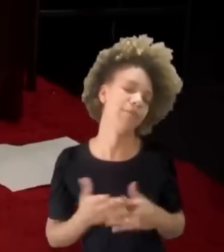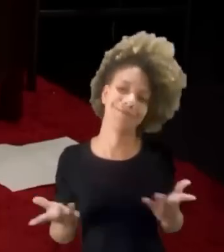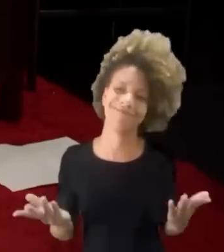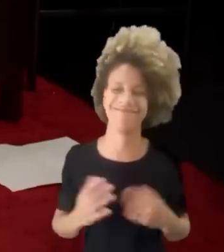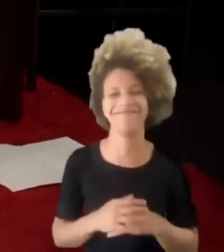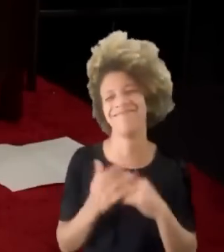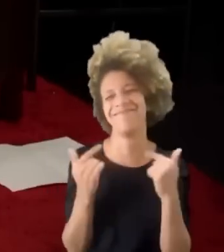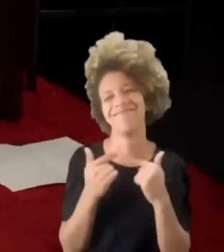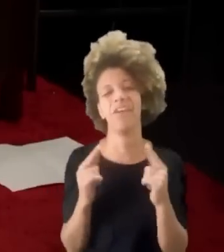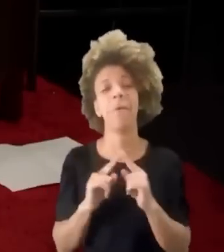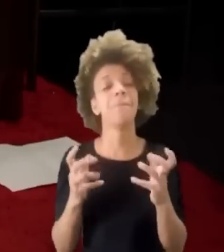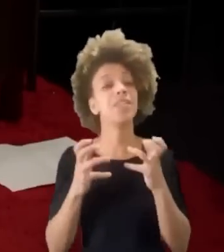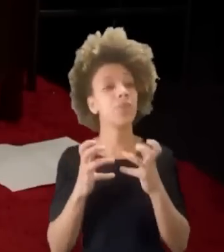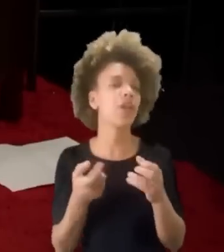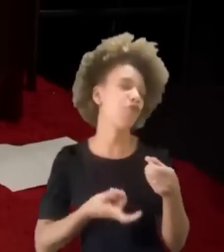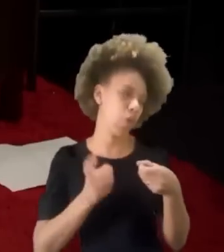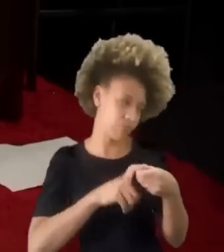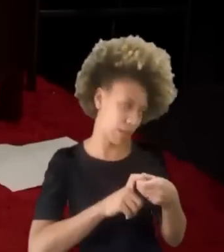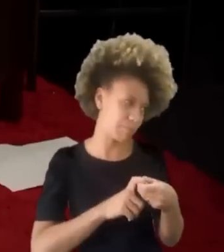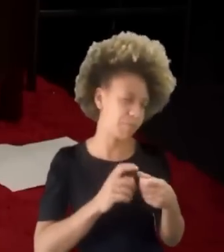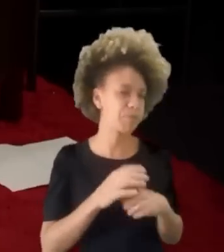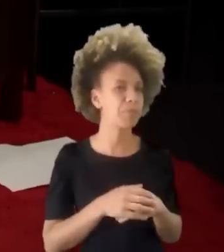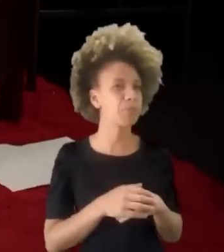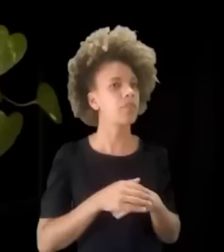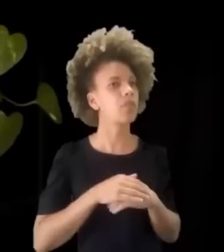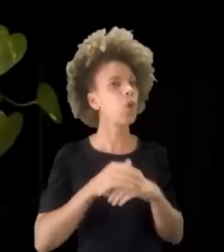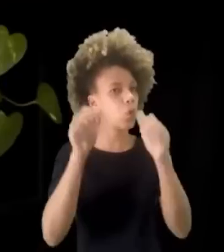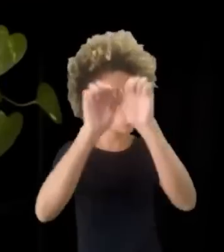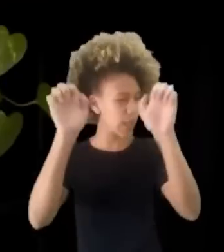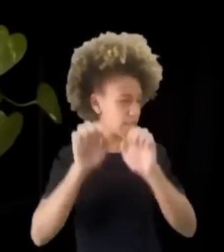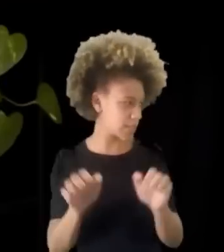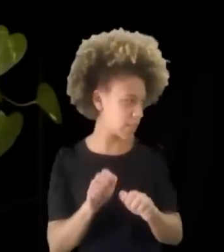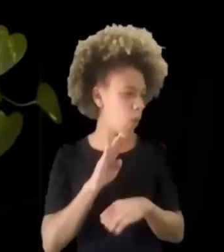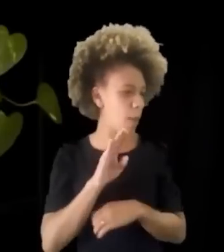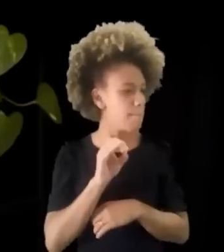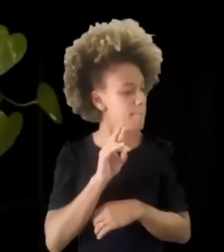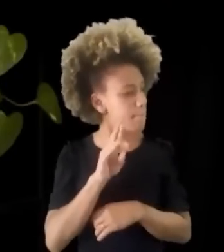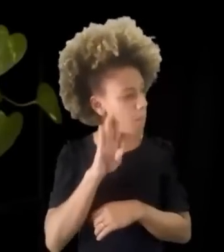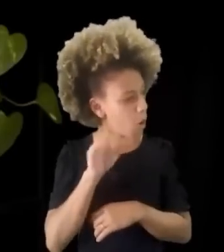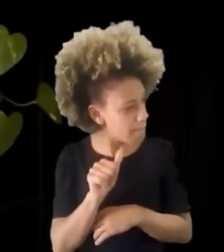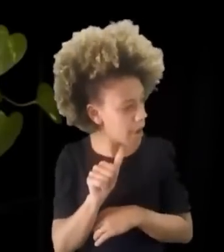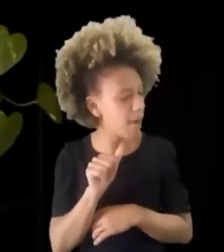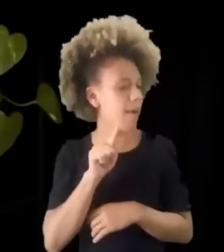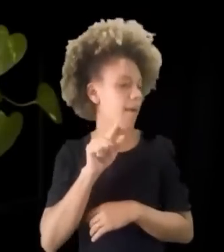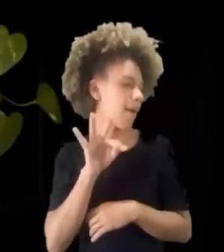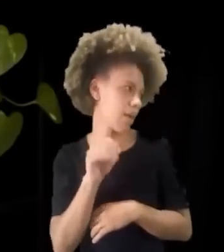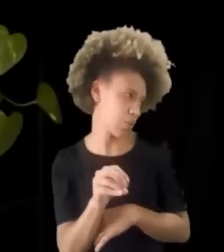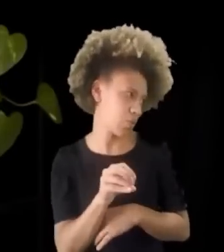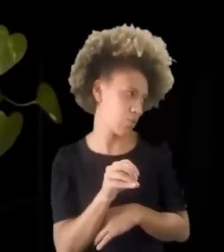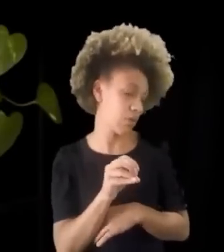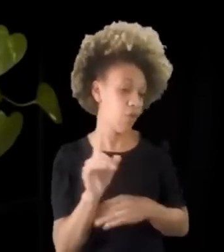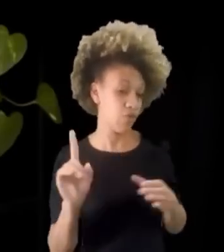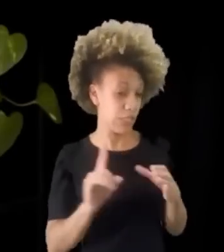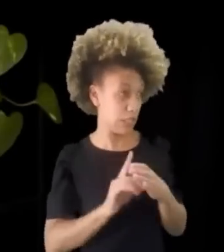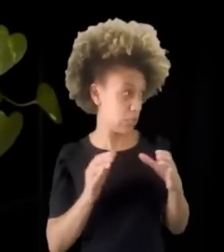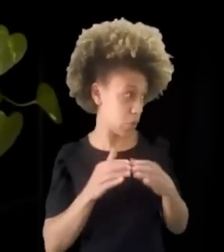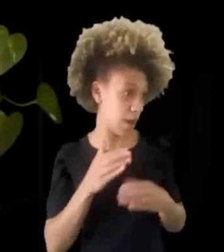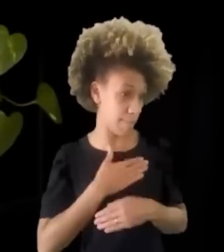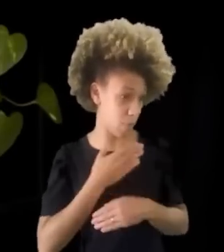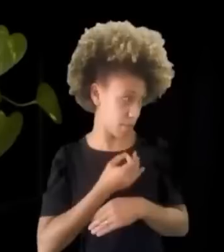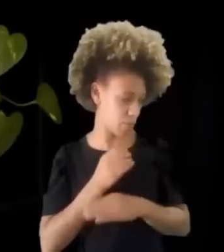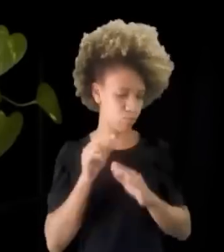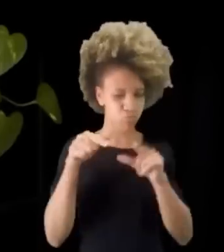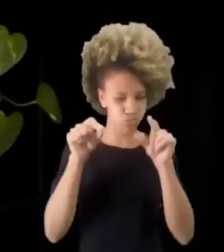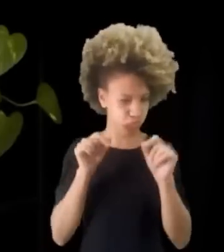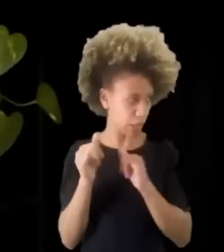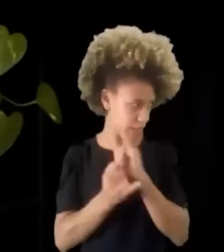não mas aí eu queria falar voltar com essa coisa do Borba Gato que foi uma coisa que você você entra na minha bolha com a história